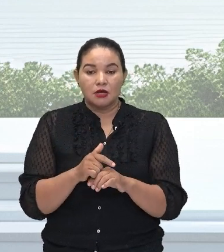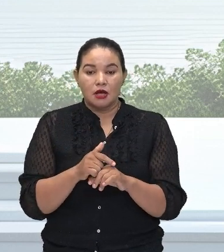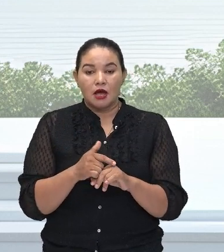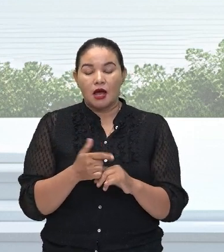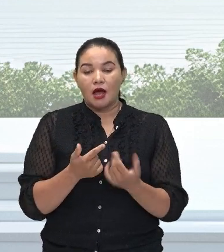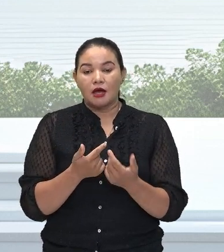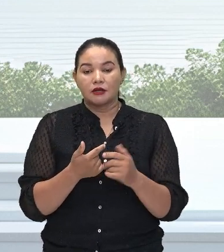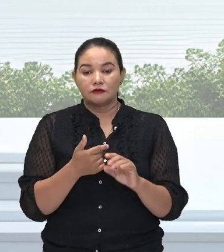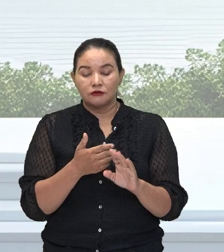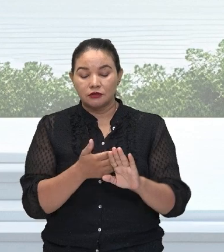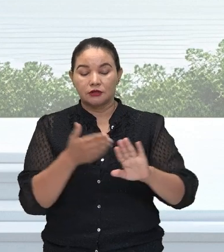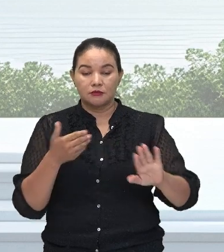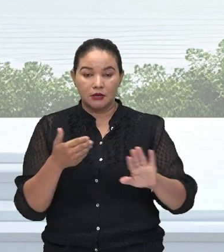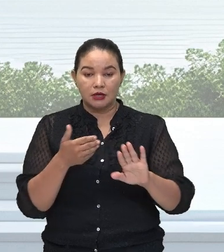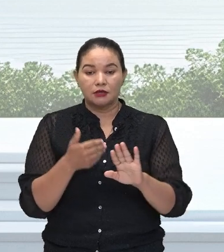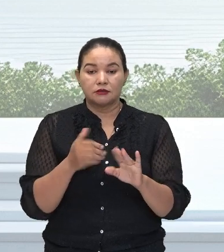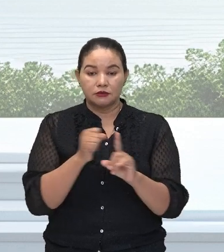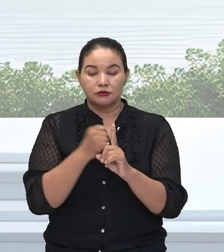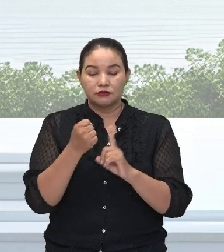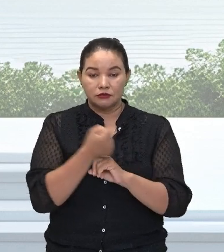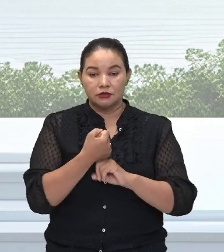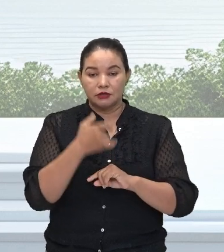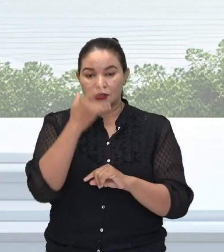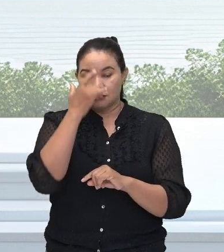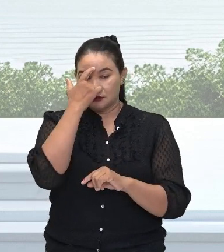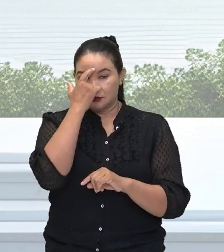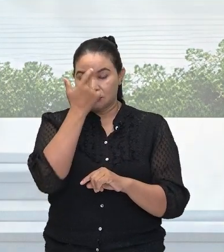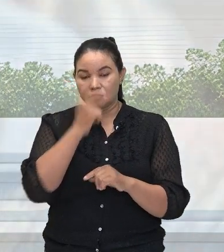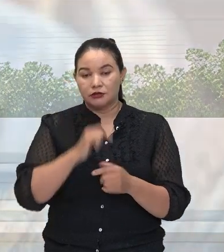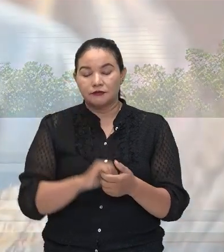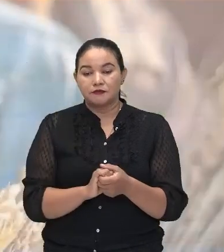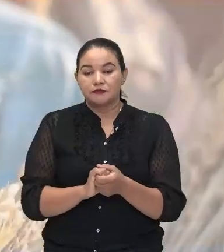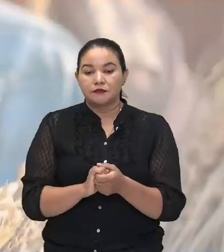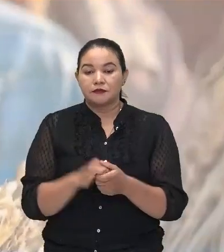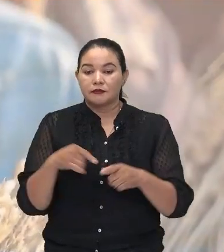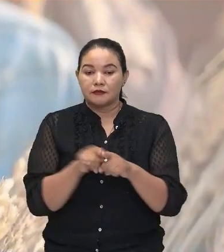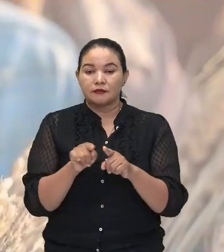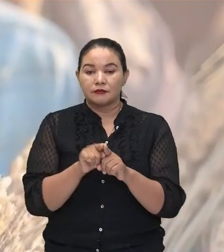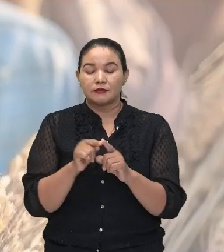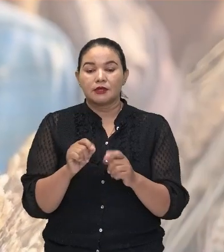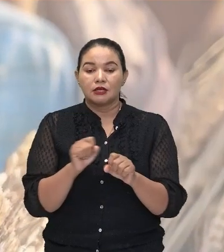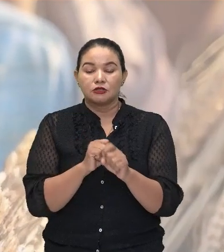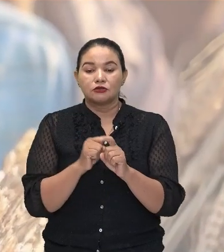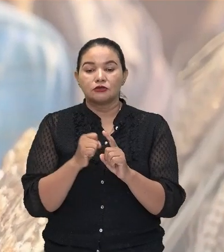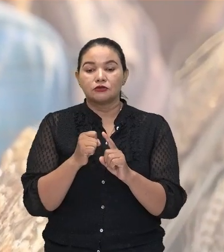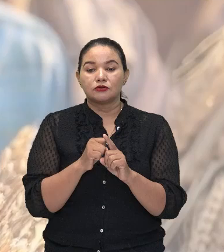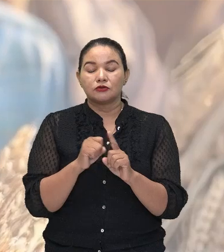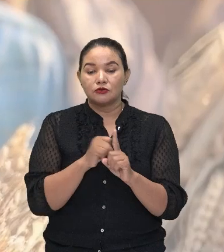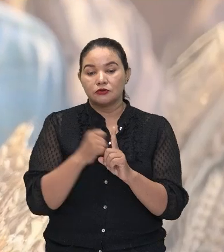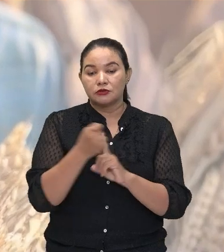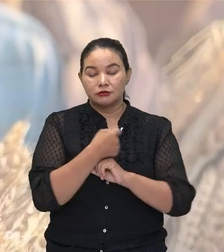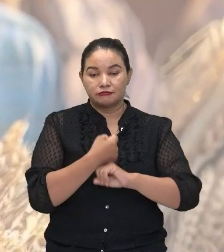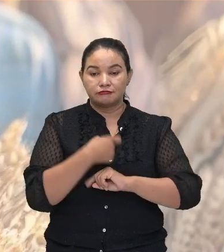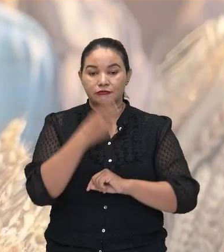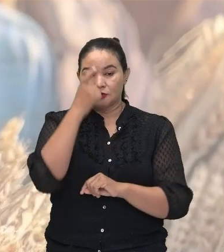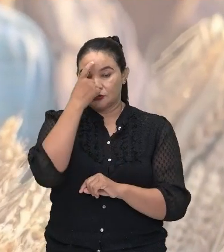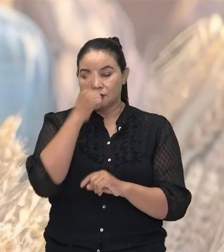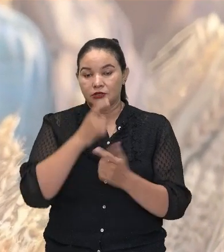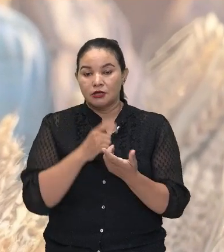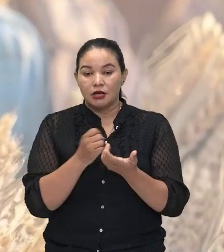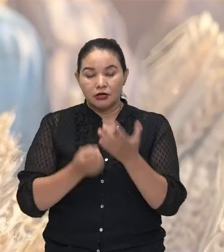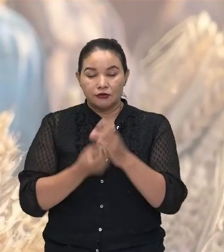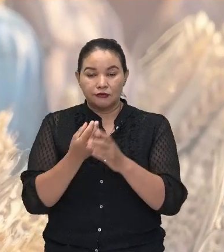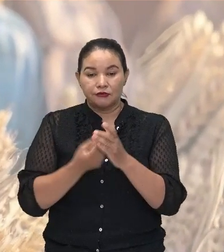da sociedade indiana. Então, a sociedade indiana tem origem no próprio Deus